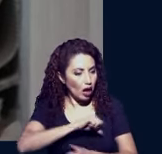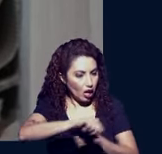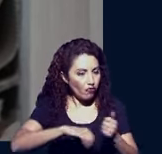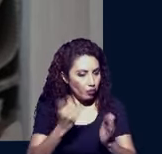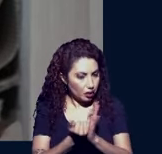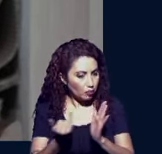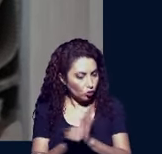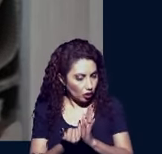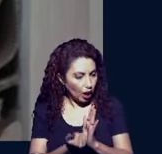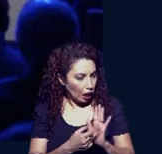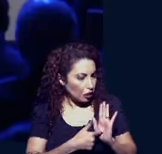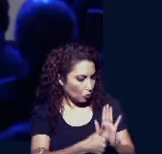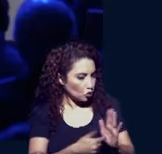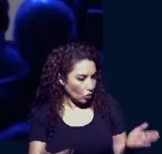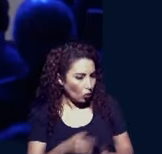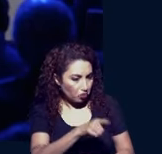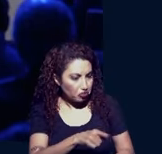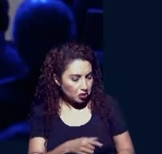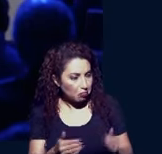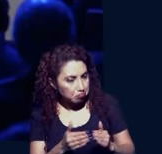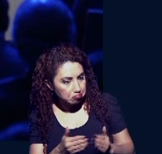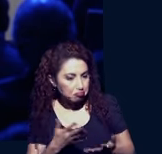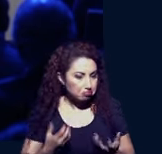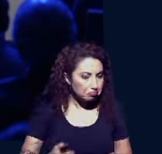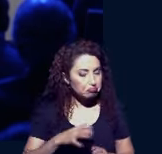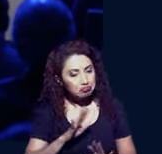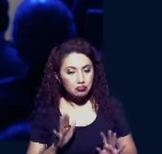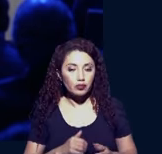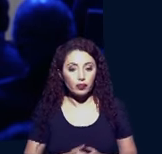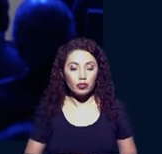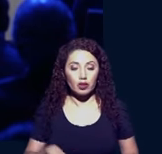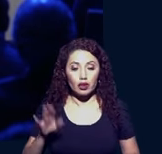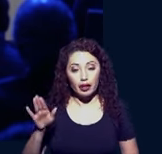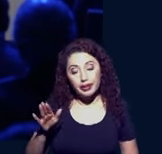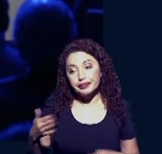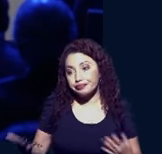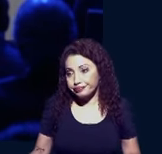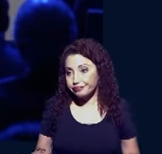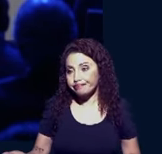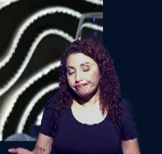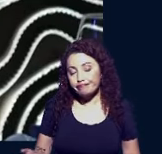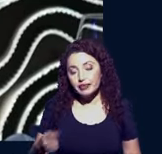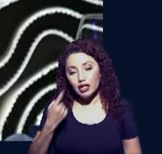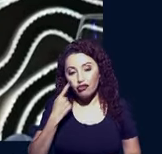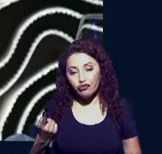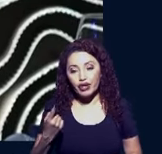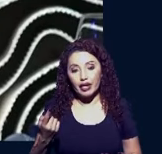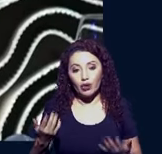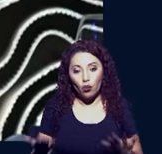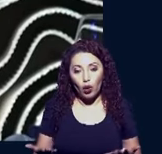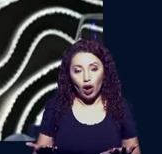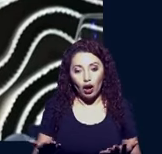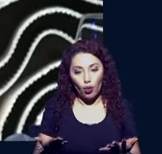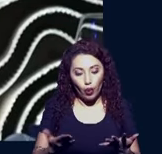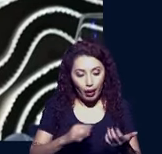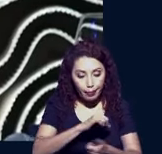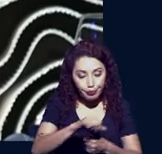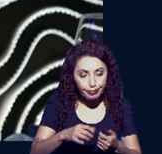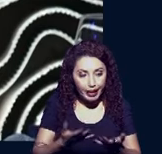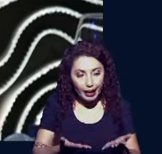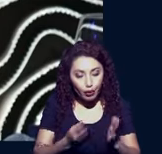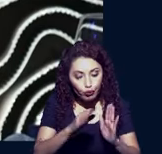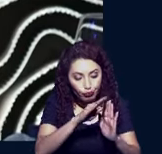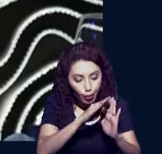tributária Governador Veja a gente tem que ver sempre o que qual é o formato possível né numa discussão que é tão complexa no Congresso eu entendo que